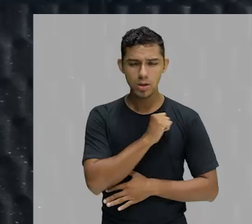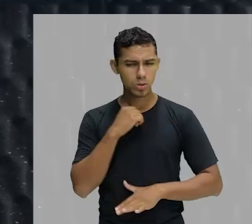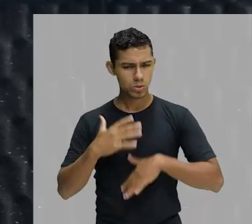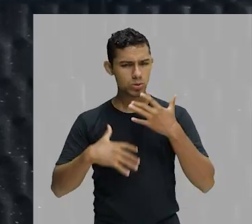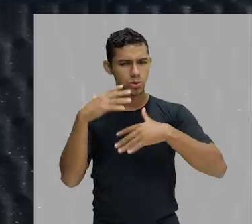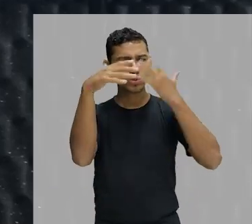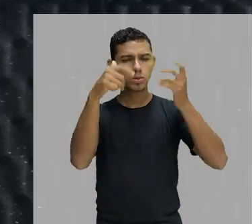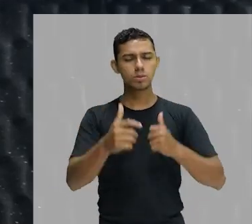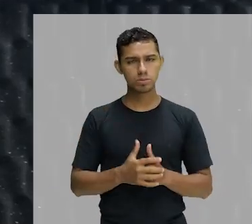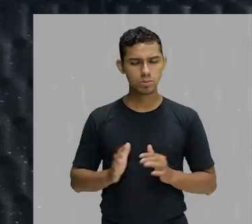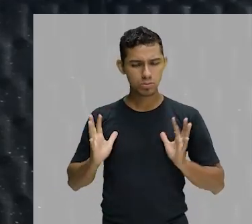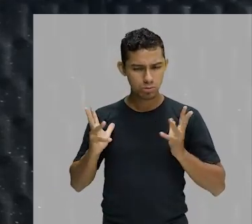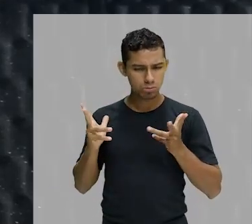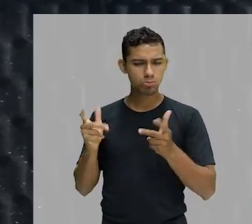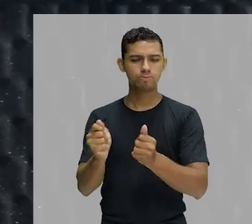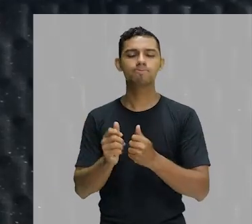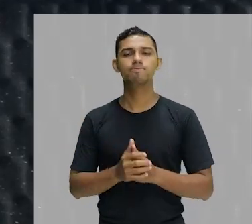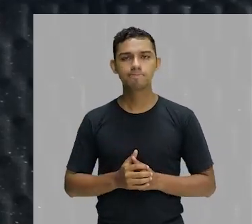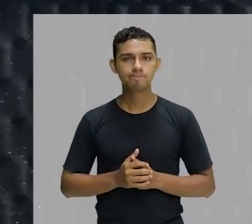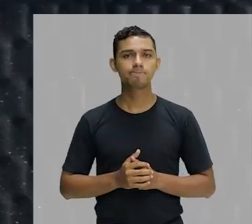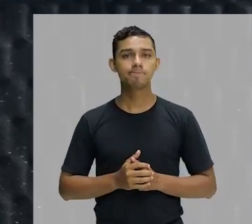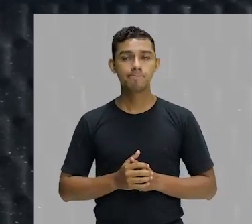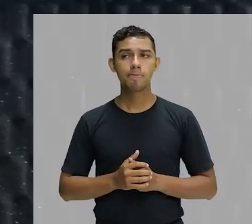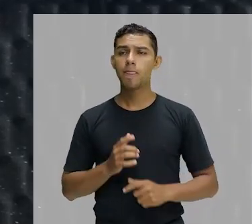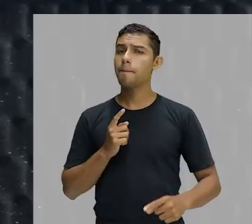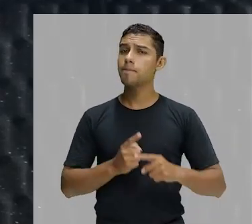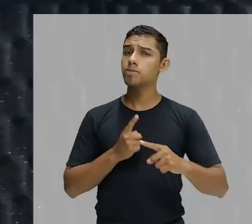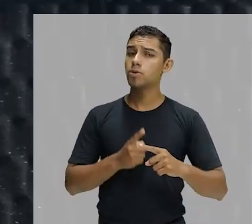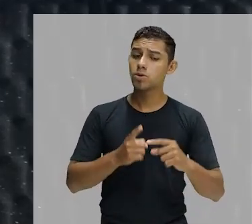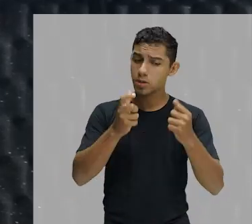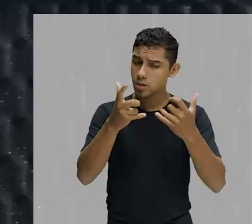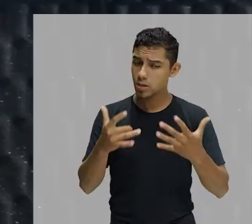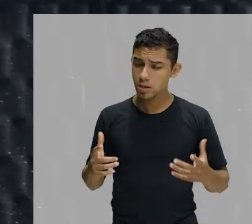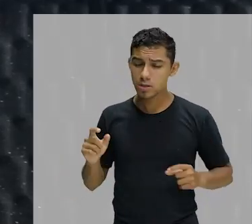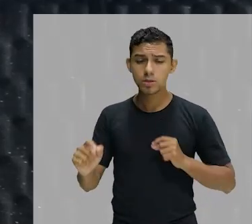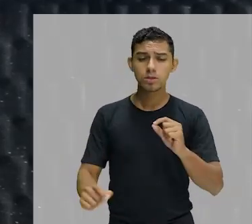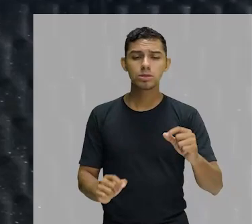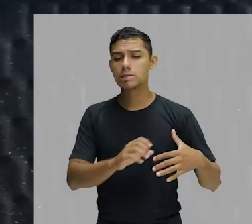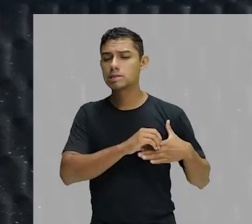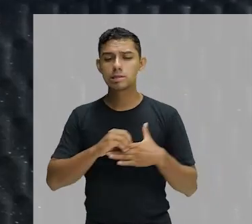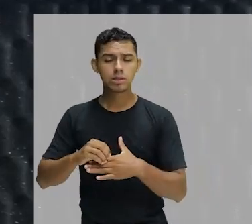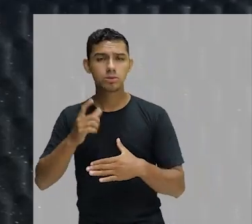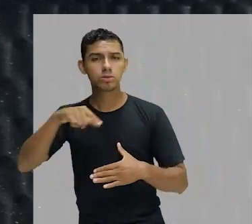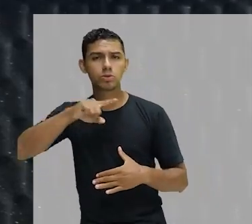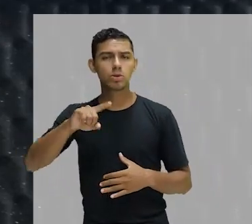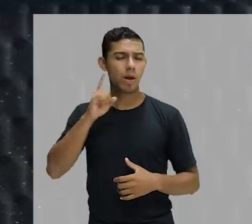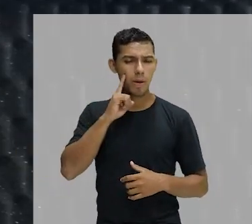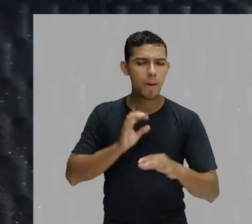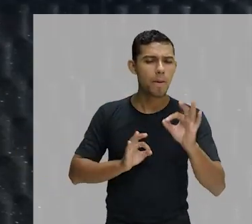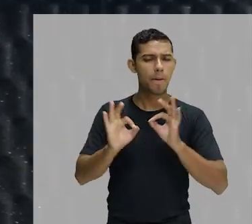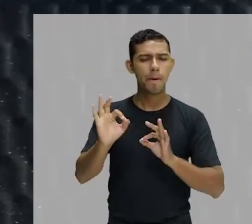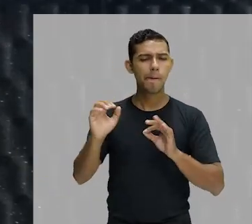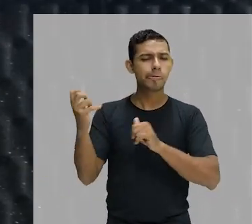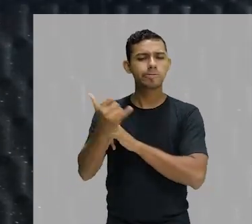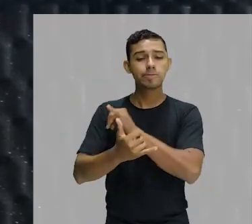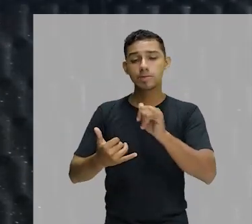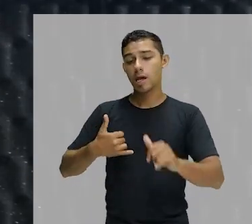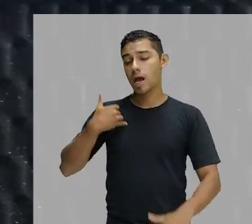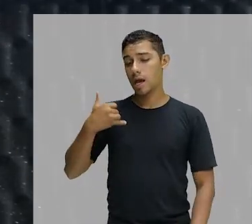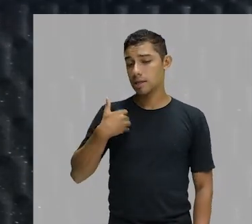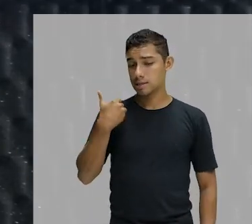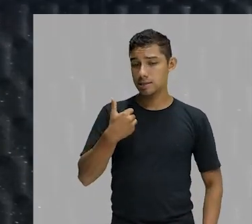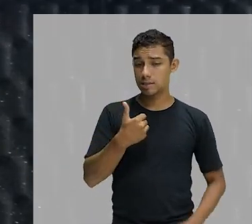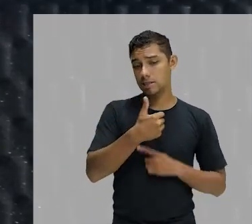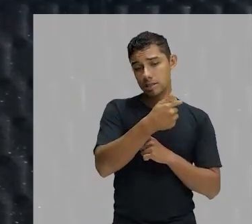desenvolvimento destas capacidades. Por que eu estou fazendo questão de trazer essa informação aqui da idade,